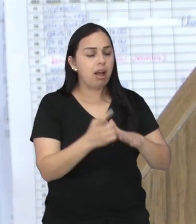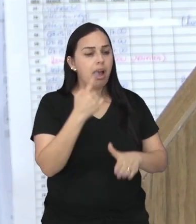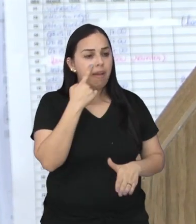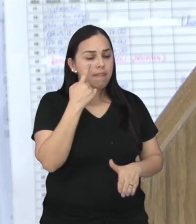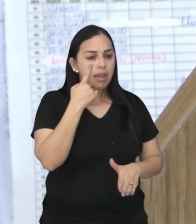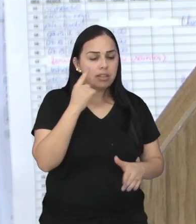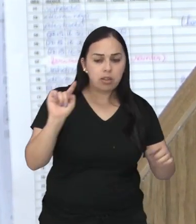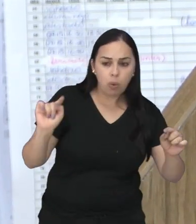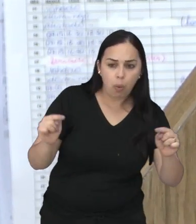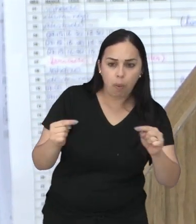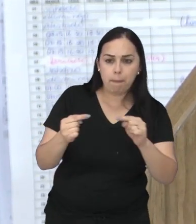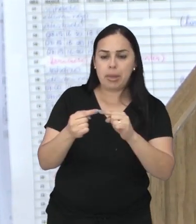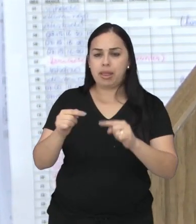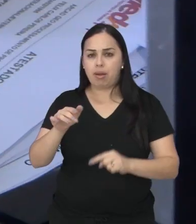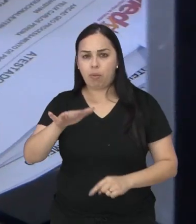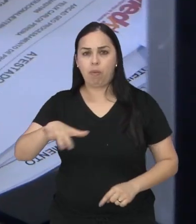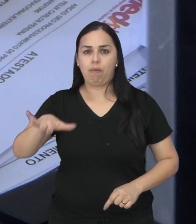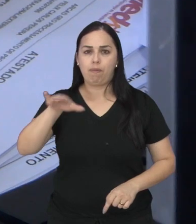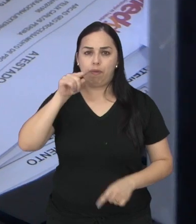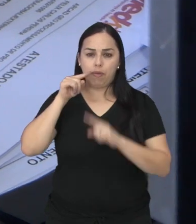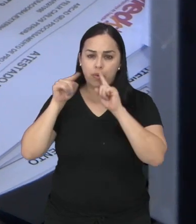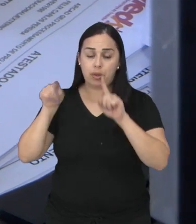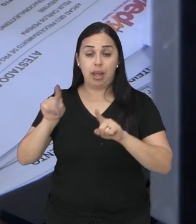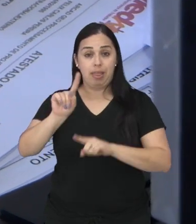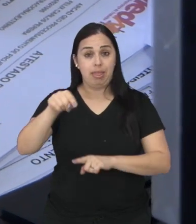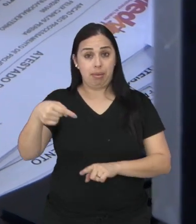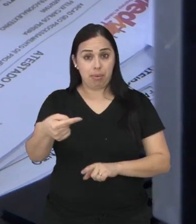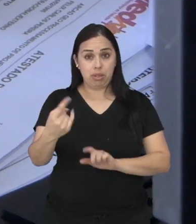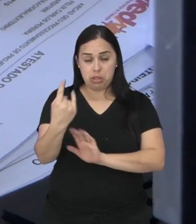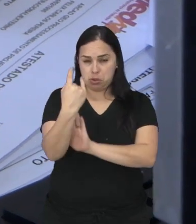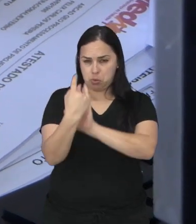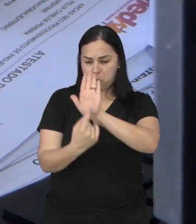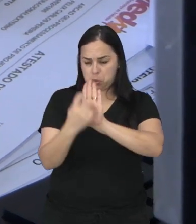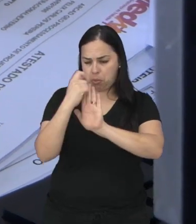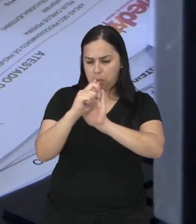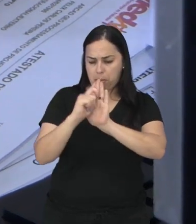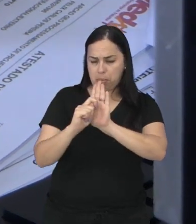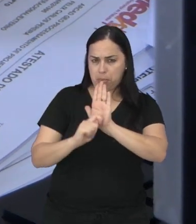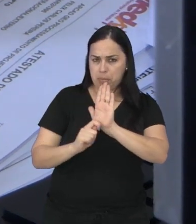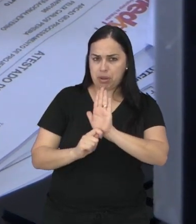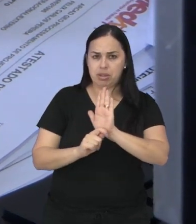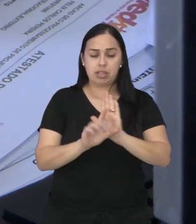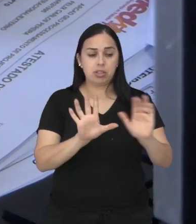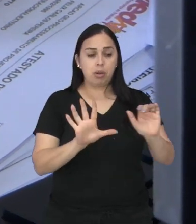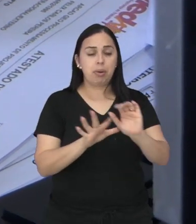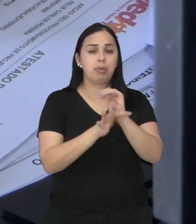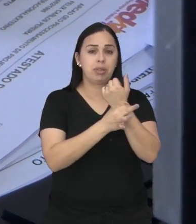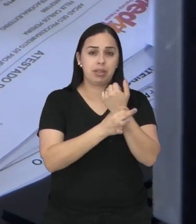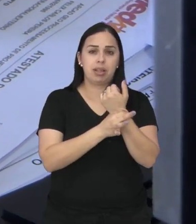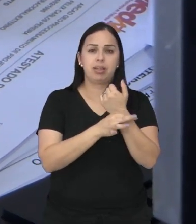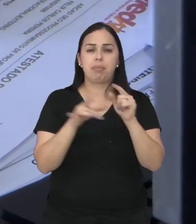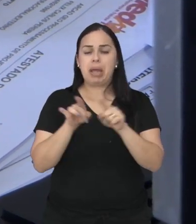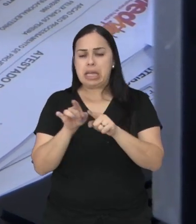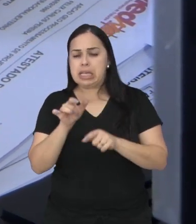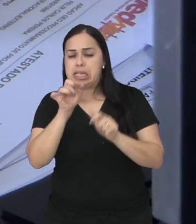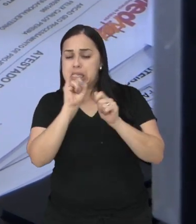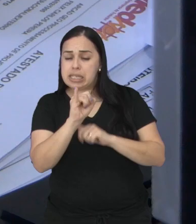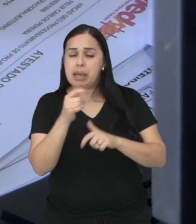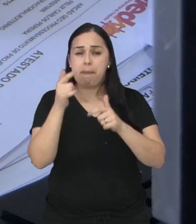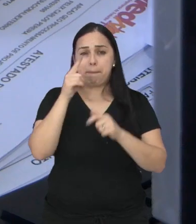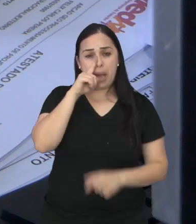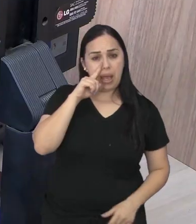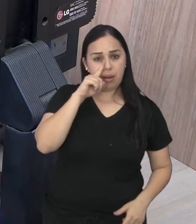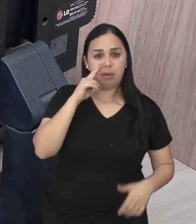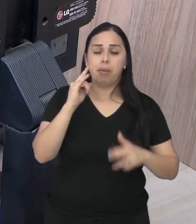envolvem as funções nos espaços. Depois, documentam tudo, com laudo de segurança e análise de risco. E